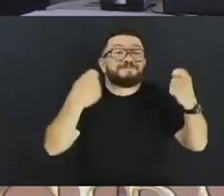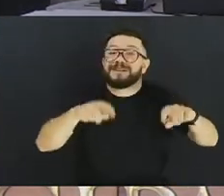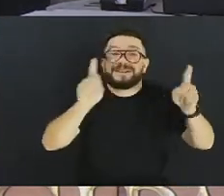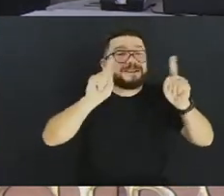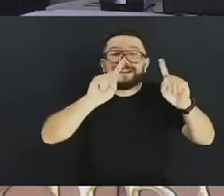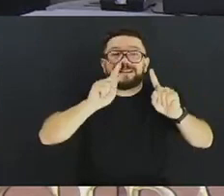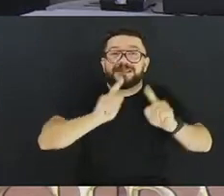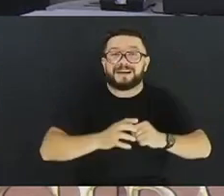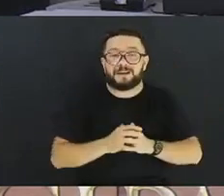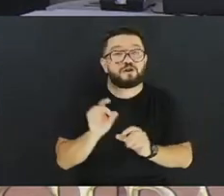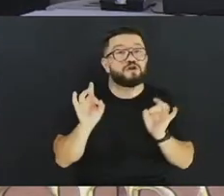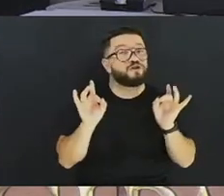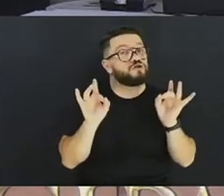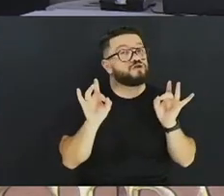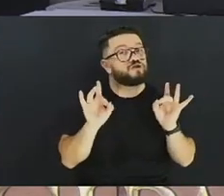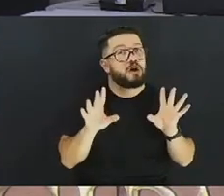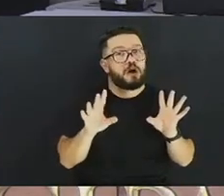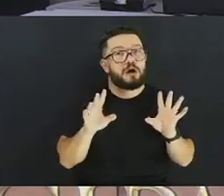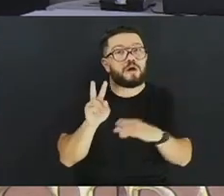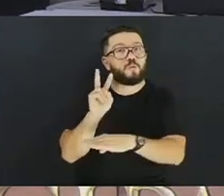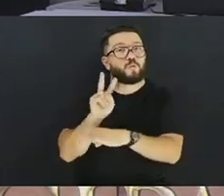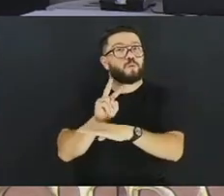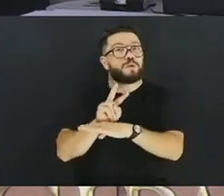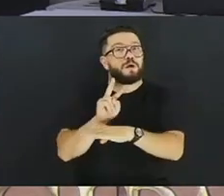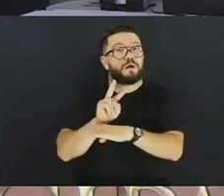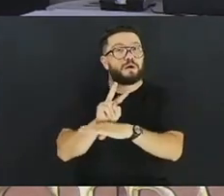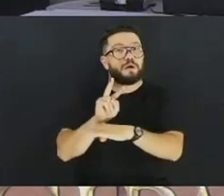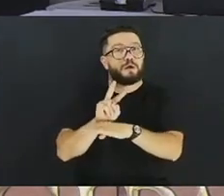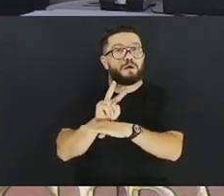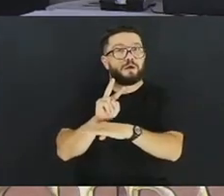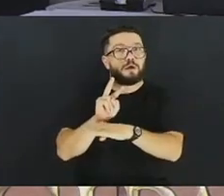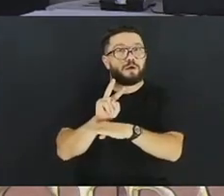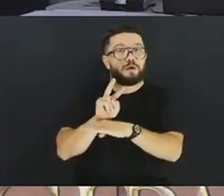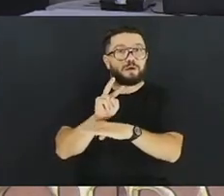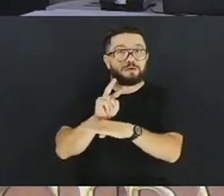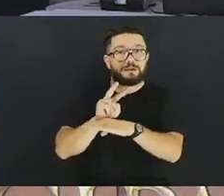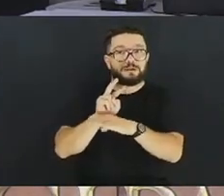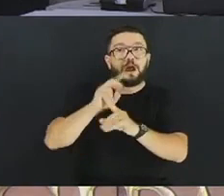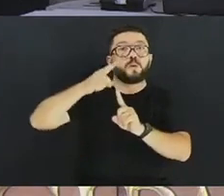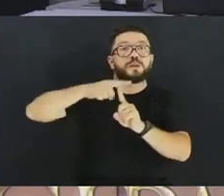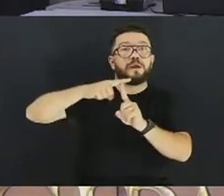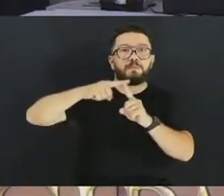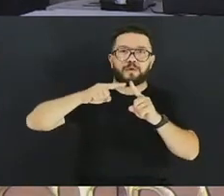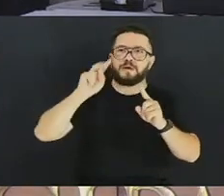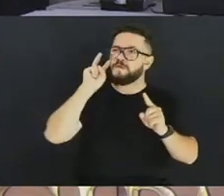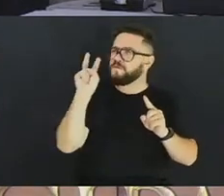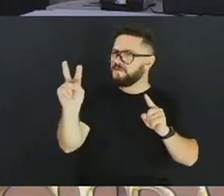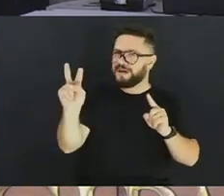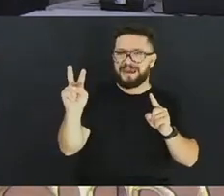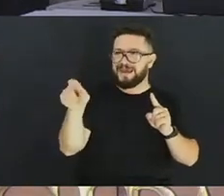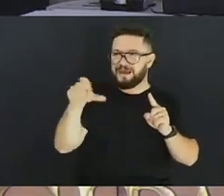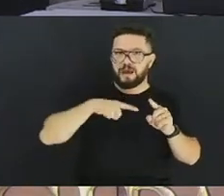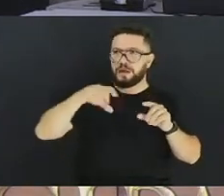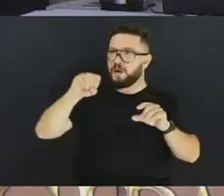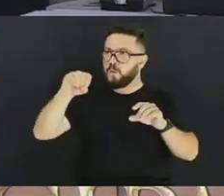Só trabalhamos na seleção do que a natureza nos dá. Aquelas plantas com aquele absurdo de produção, é